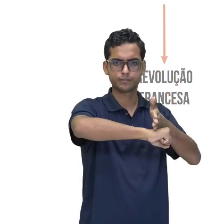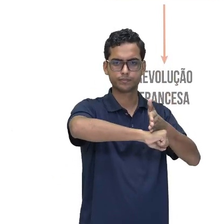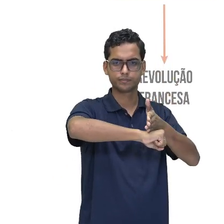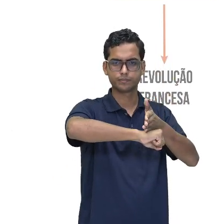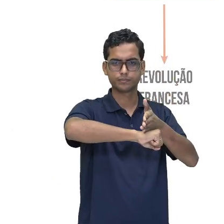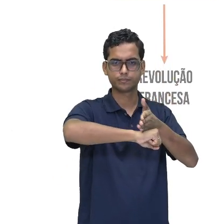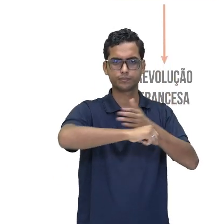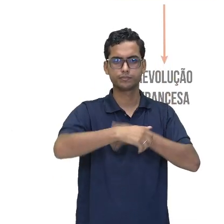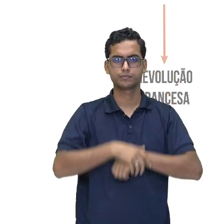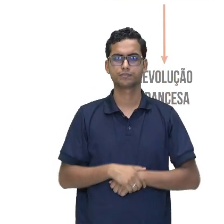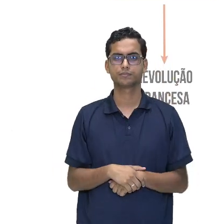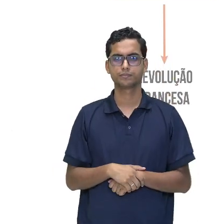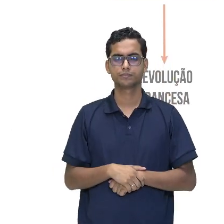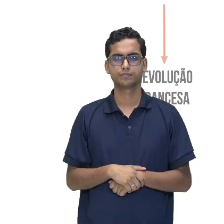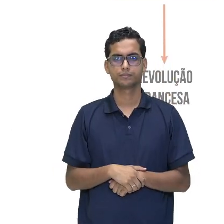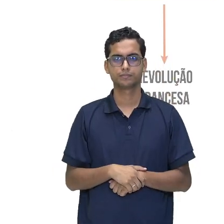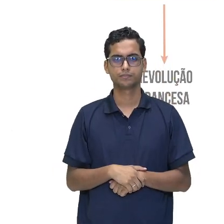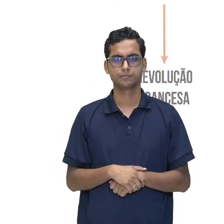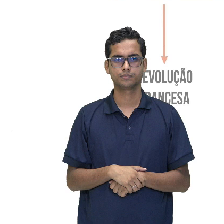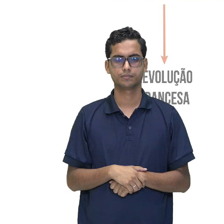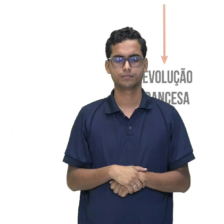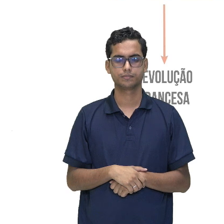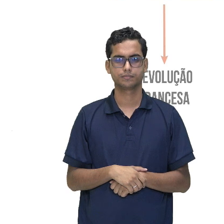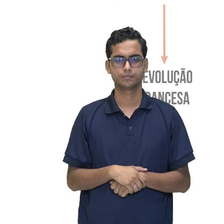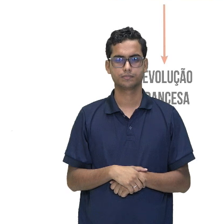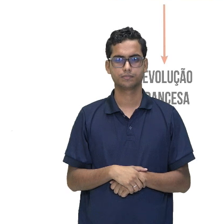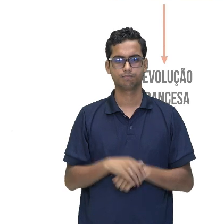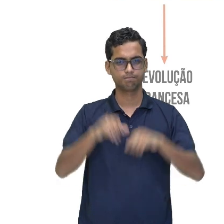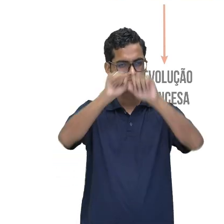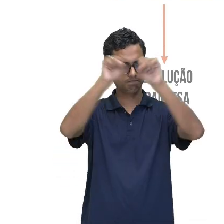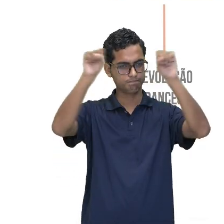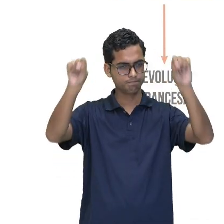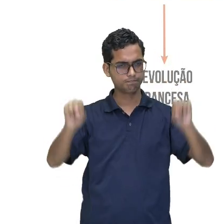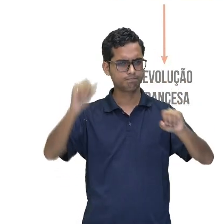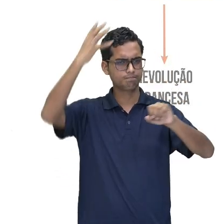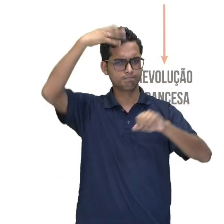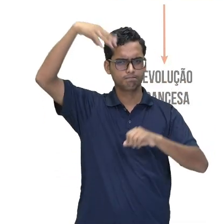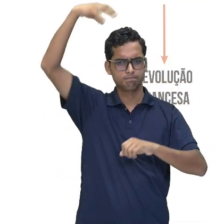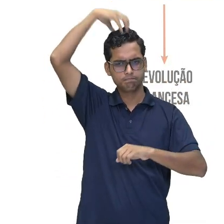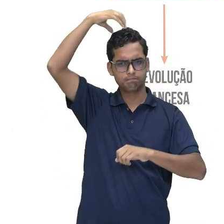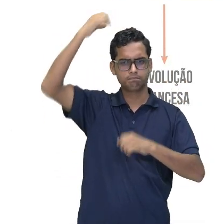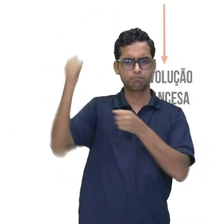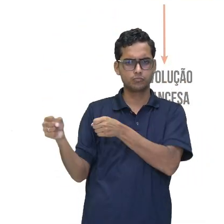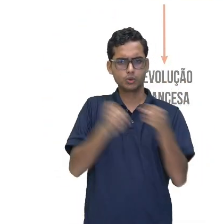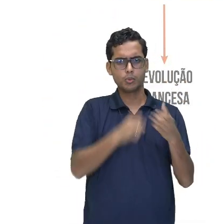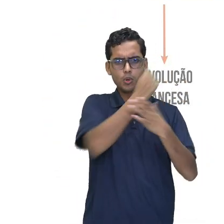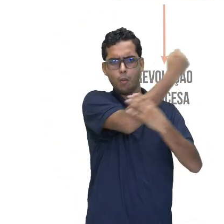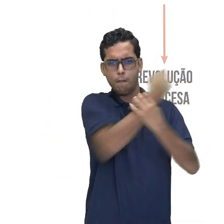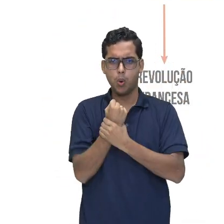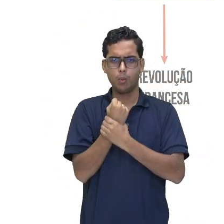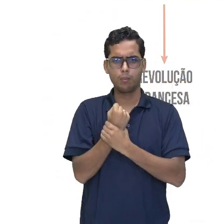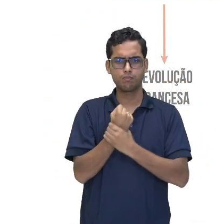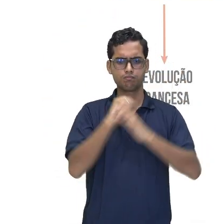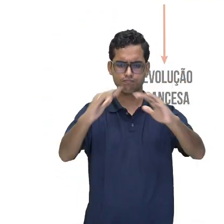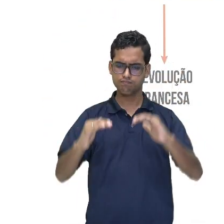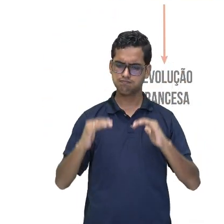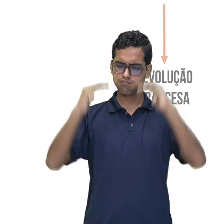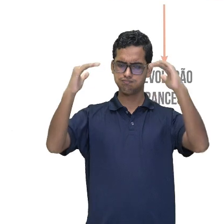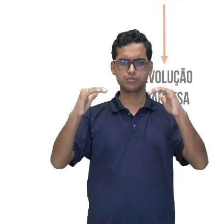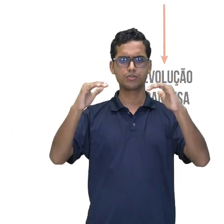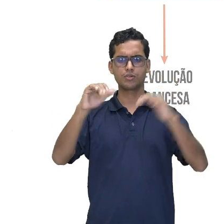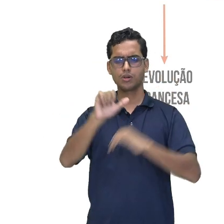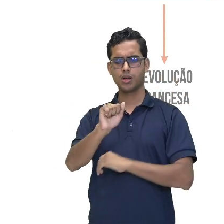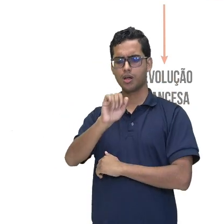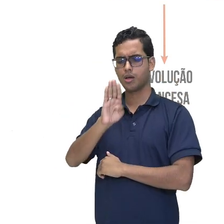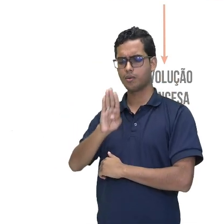um sistema que era o sistema monárquico absolutista francês, trazendo